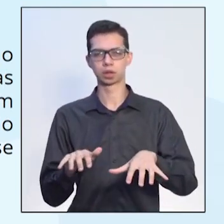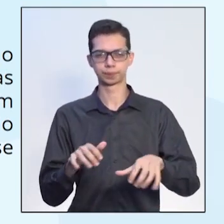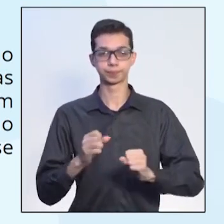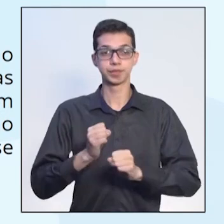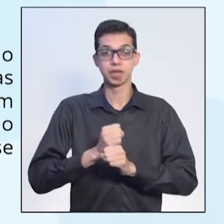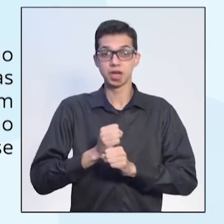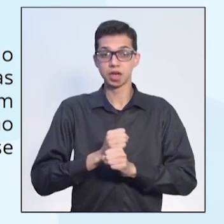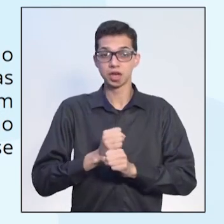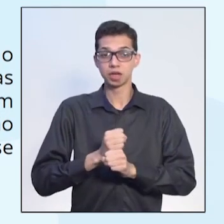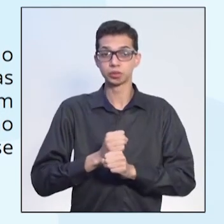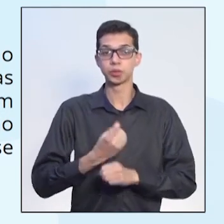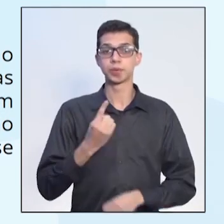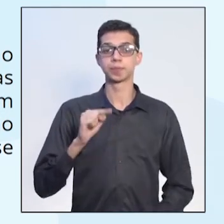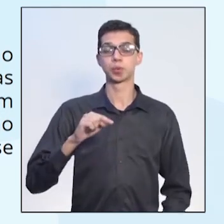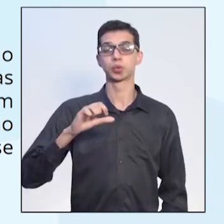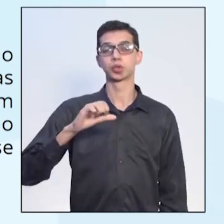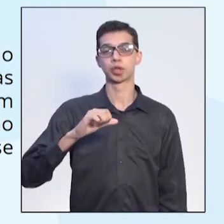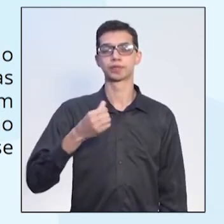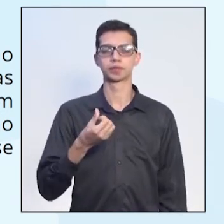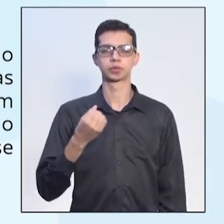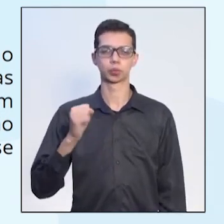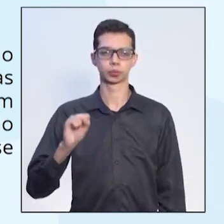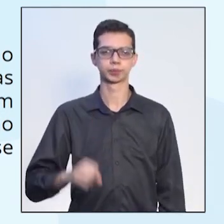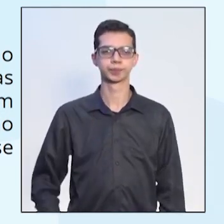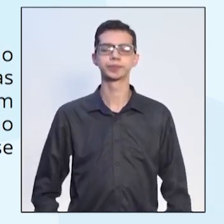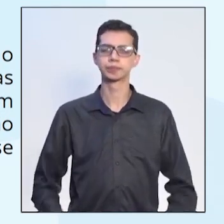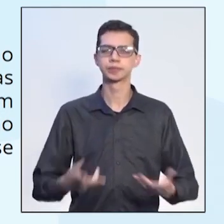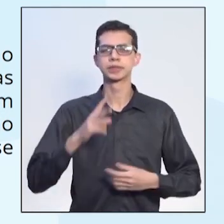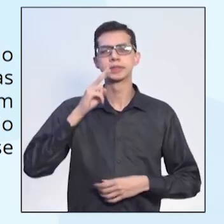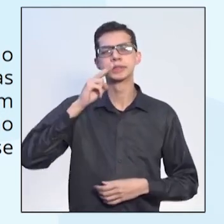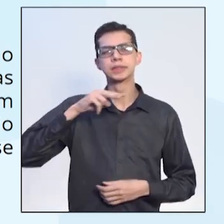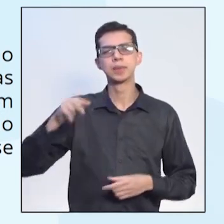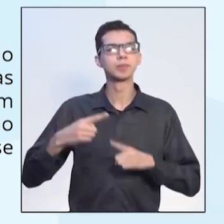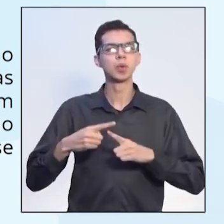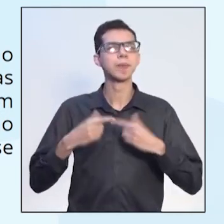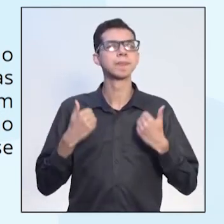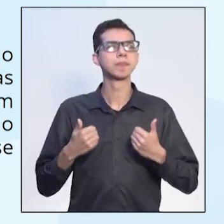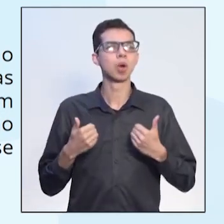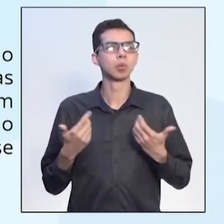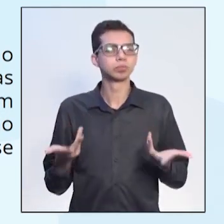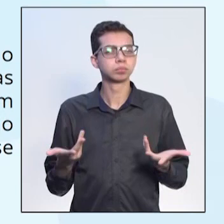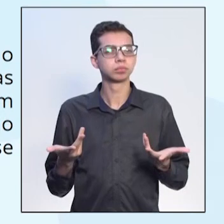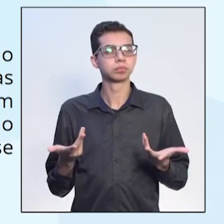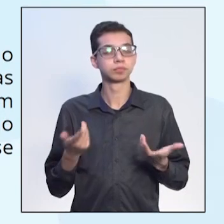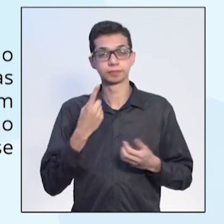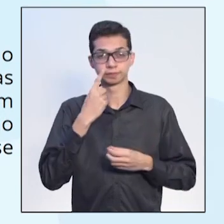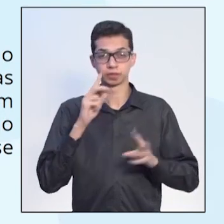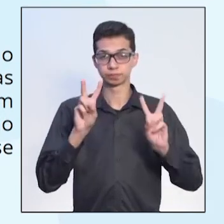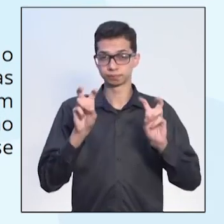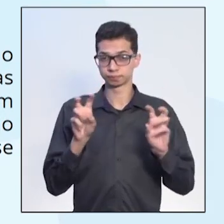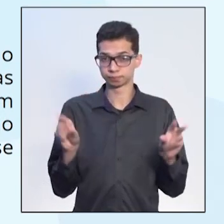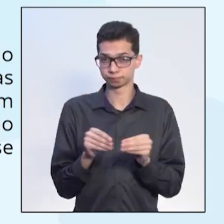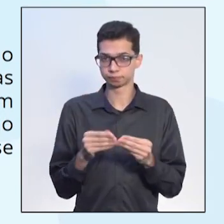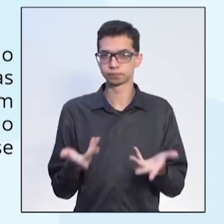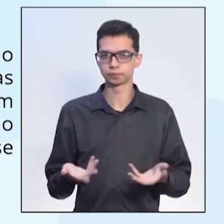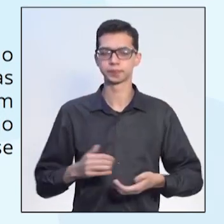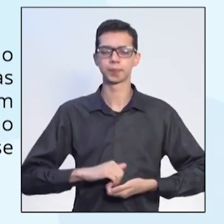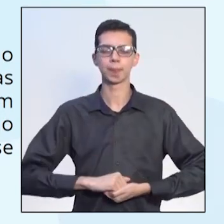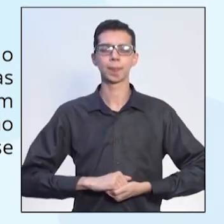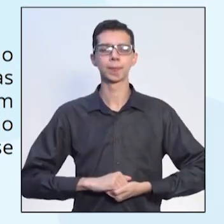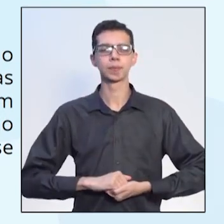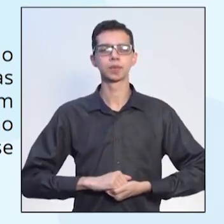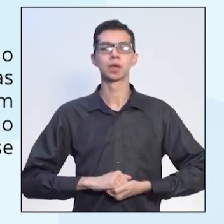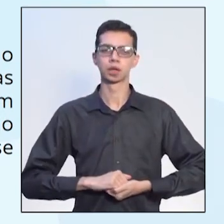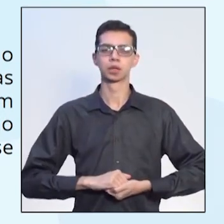1968. Segundo a minha opinião, vamos ler a minha resenha para saber por que esse filme é tão bom. A Noite dos Mortos-Vivos, de